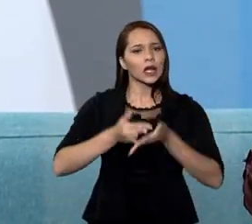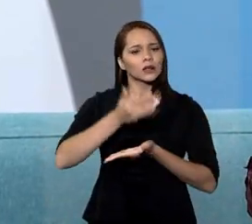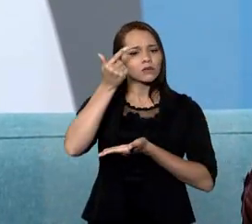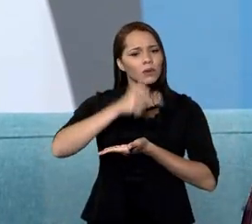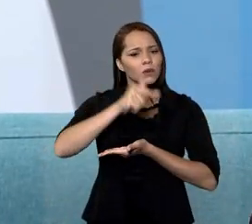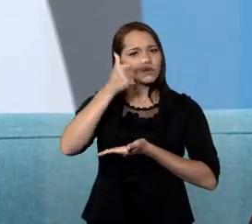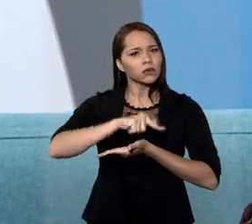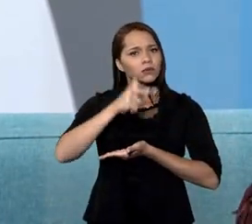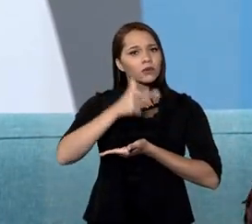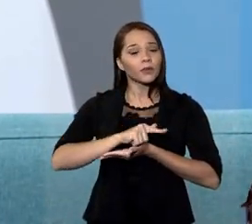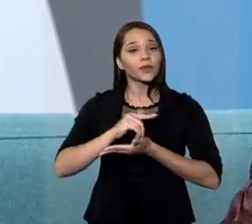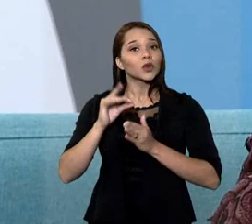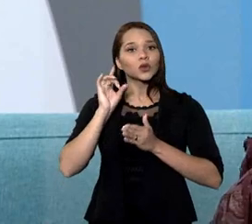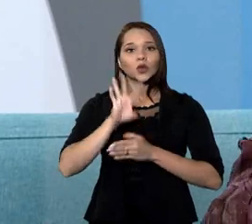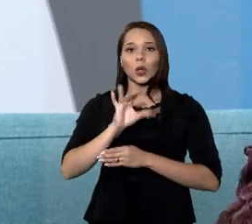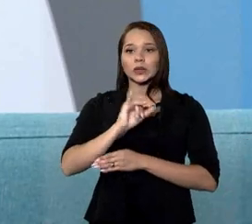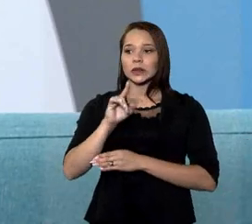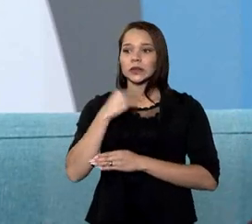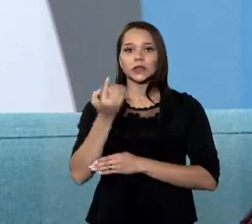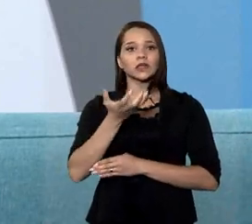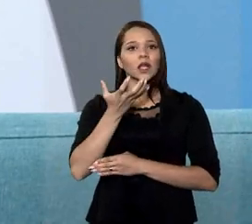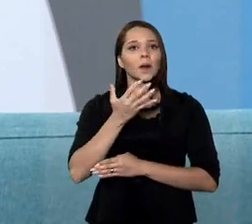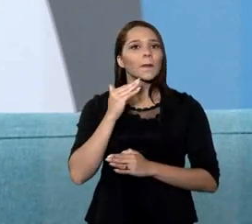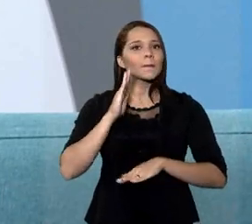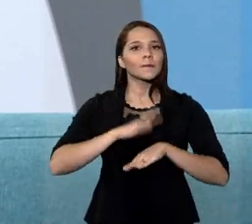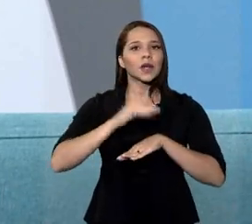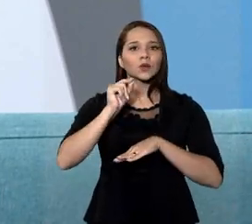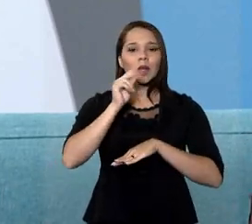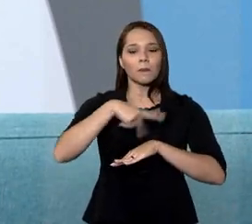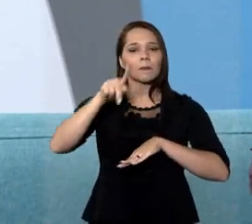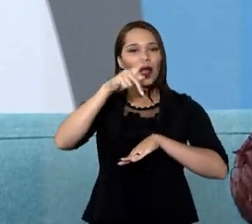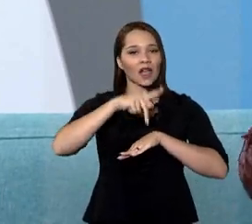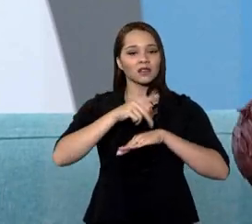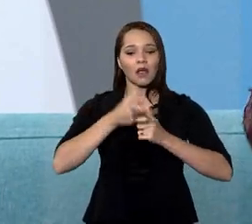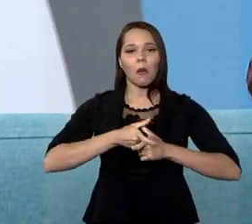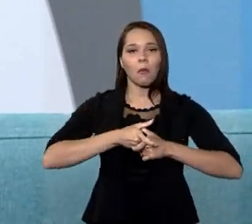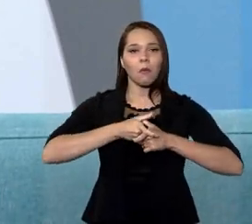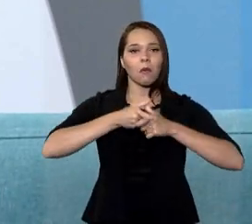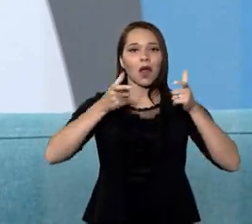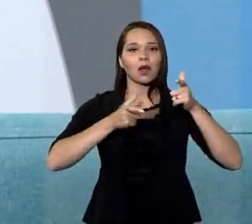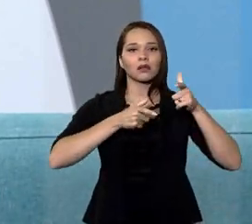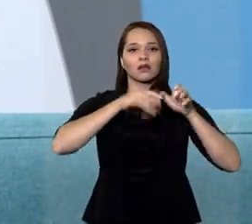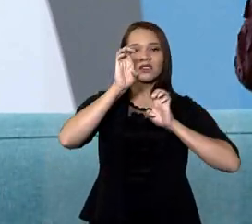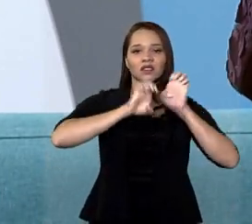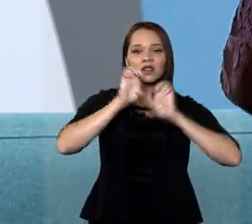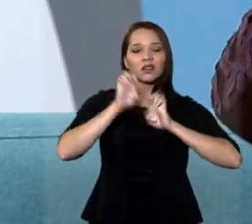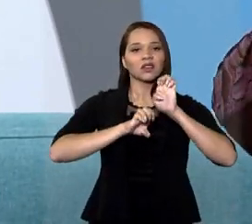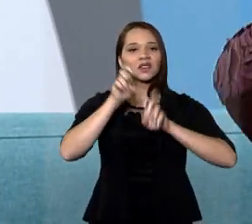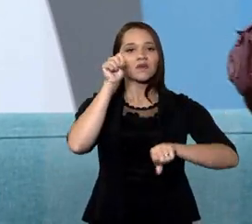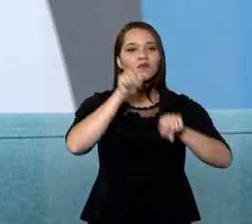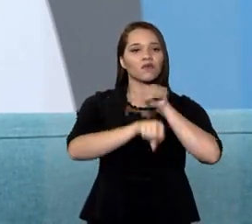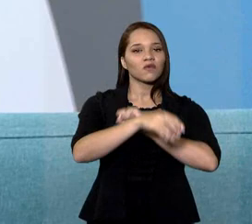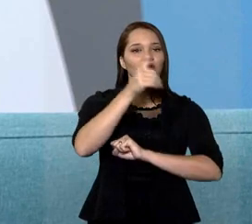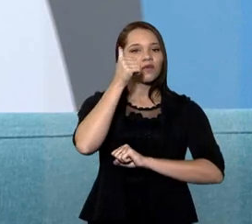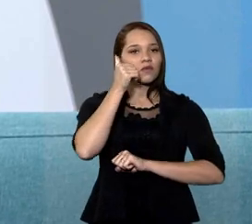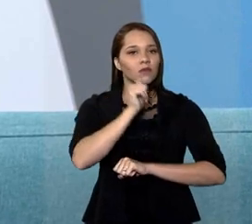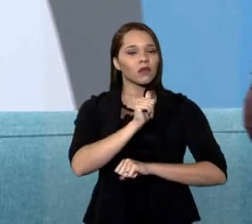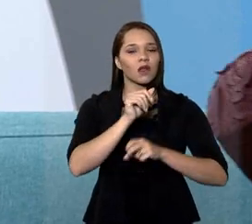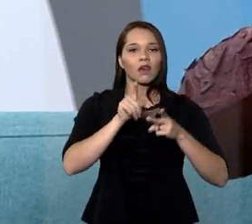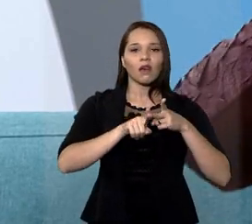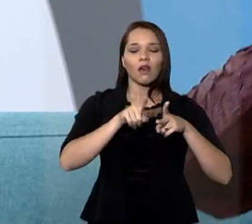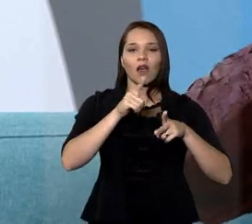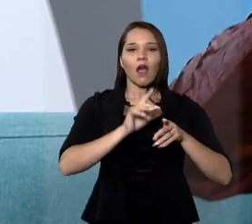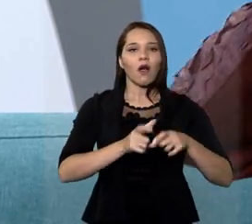tem que ser dito e repetido a menos que nós queremos cada vez mais se é um país que aumenta as suas estatísticas de